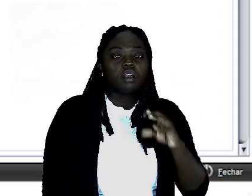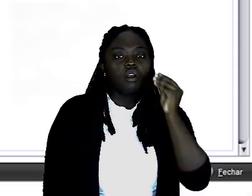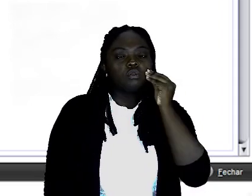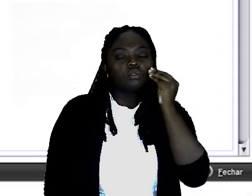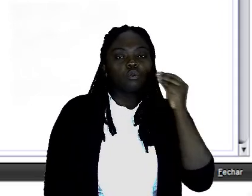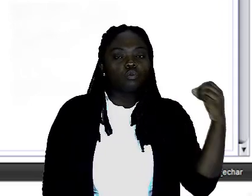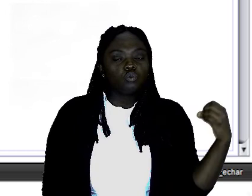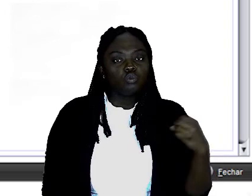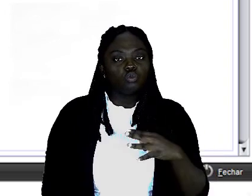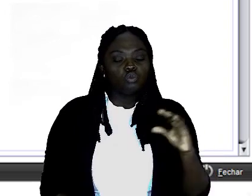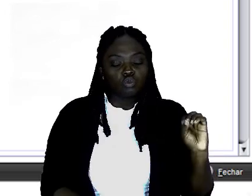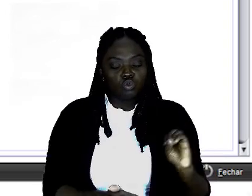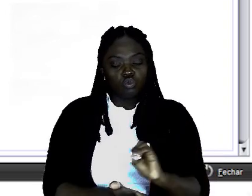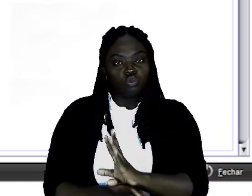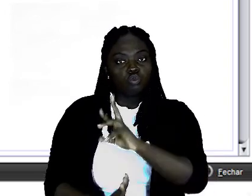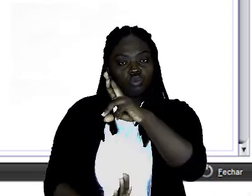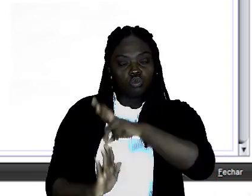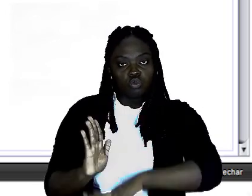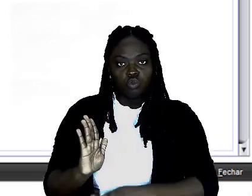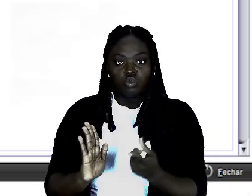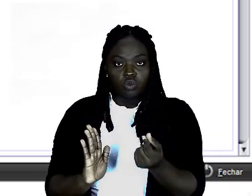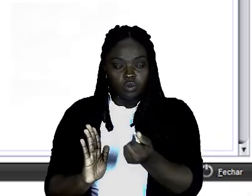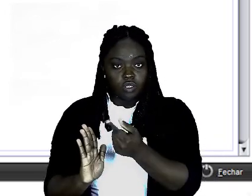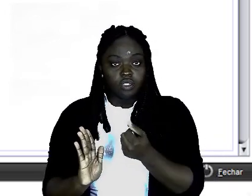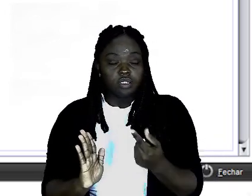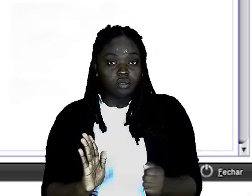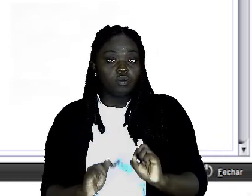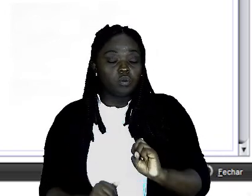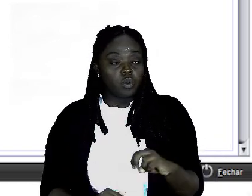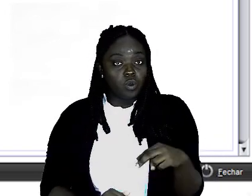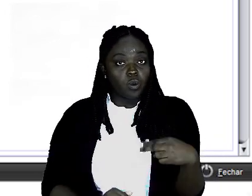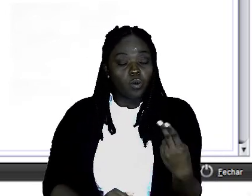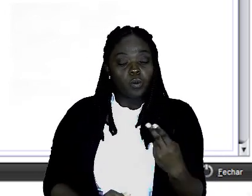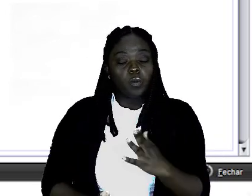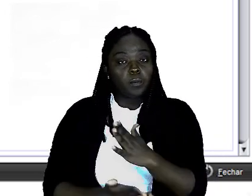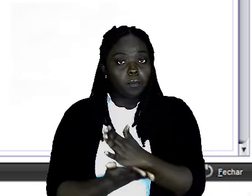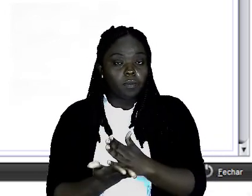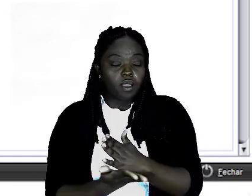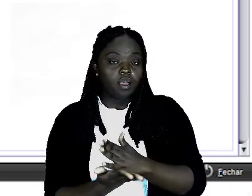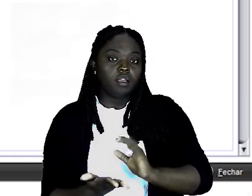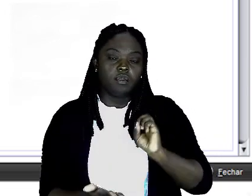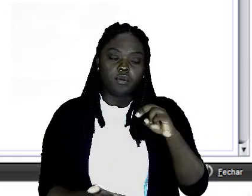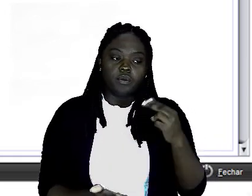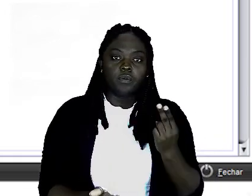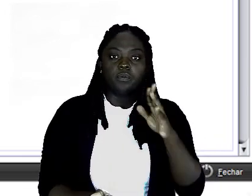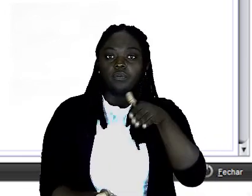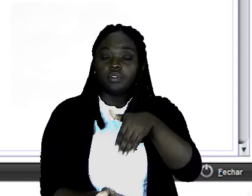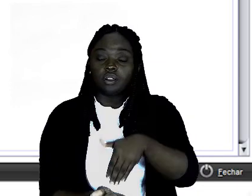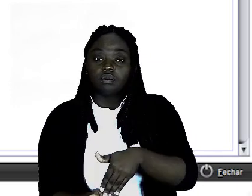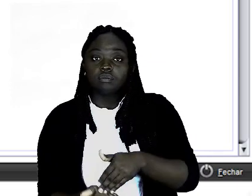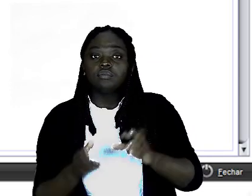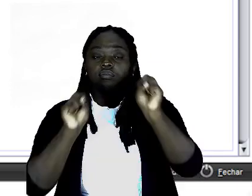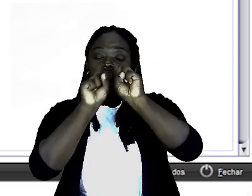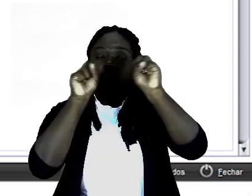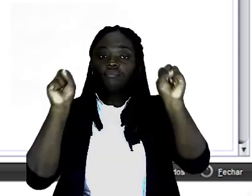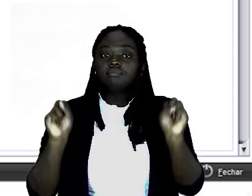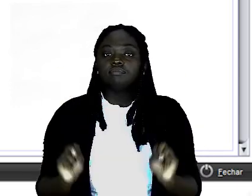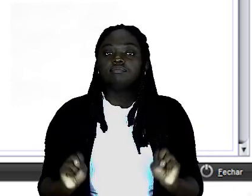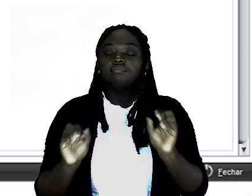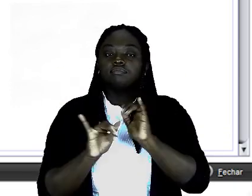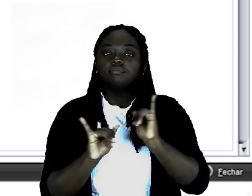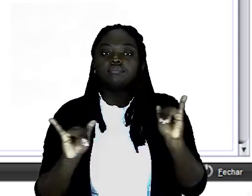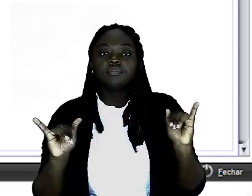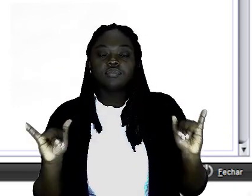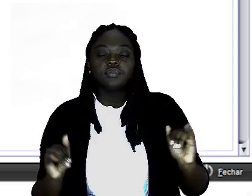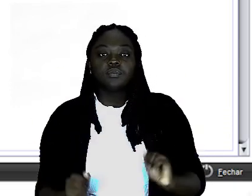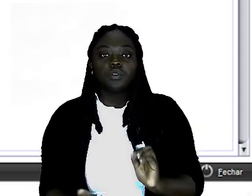relatório financeiro ou de prestação de contas parcial ou final, o sistema informará